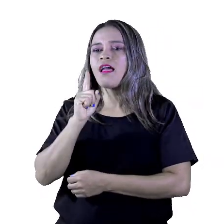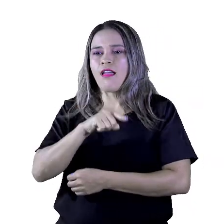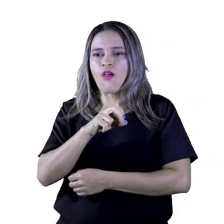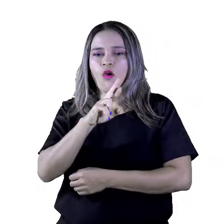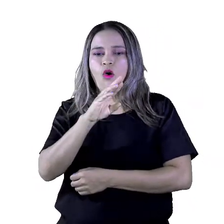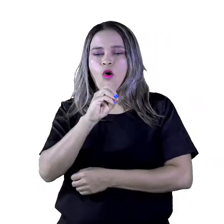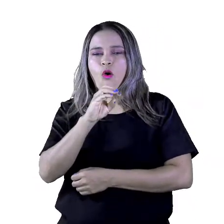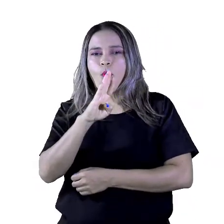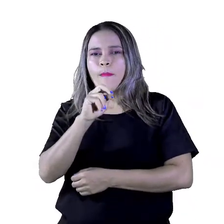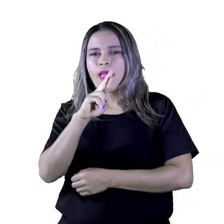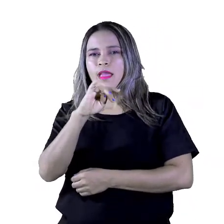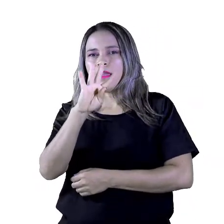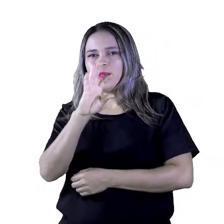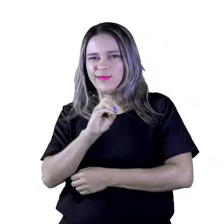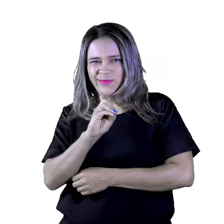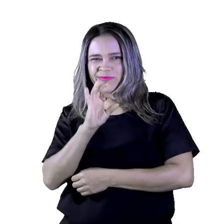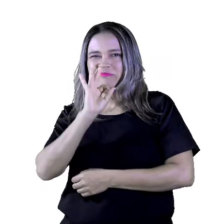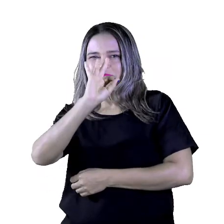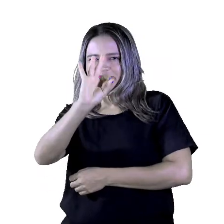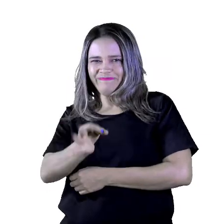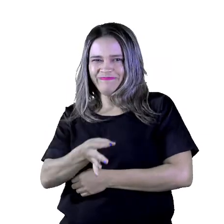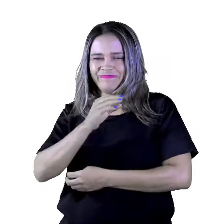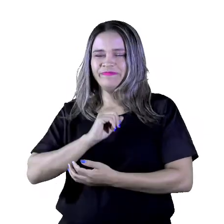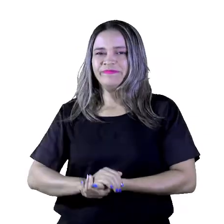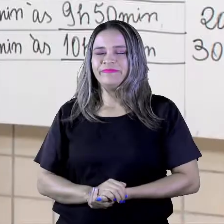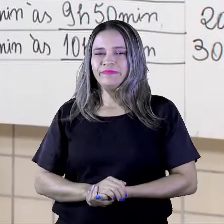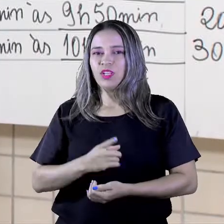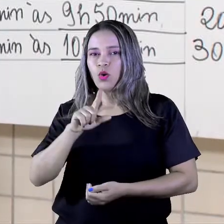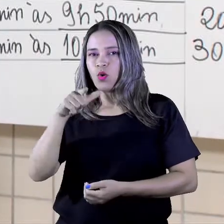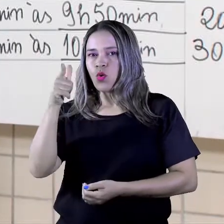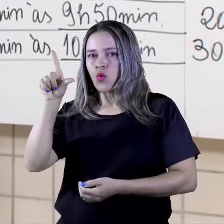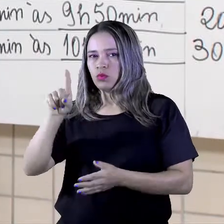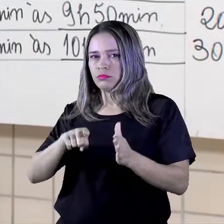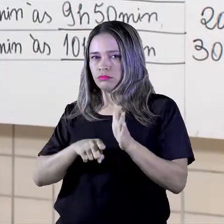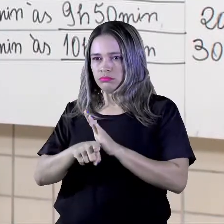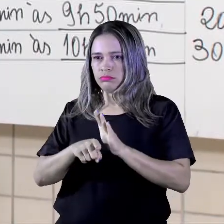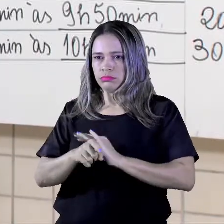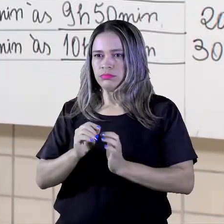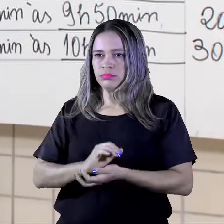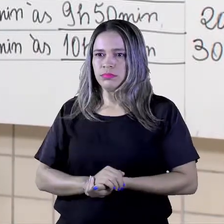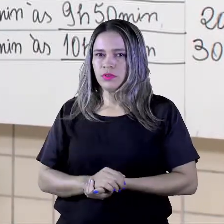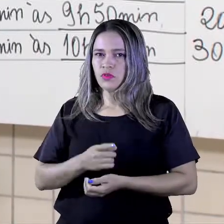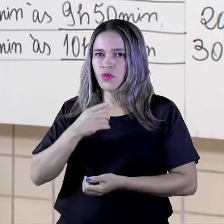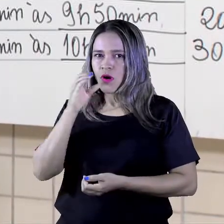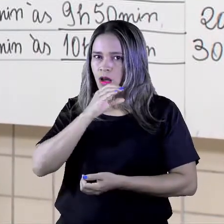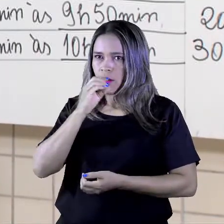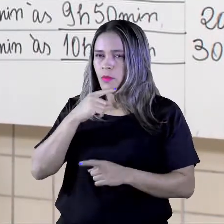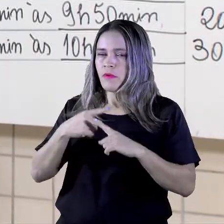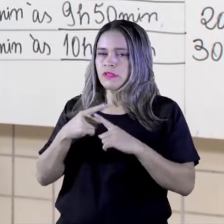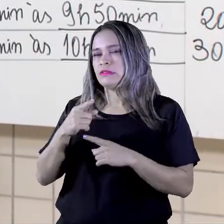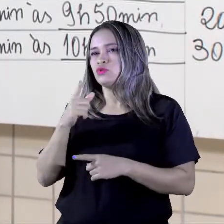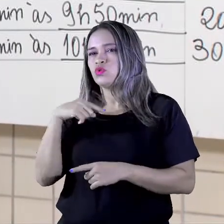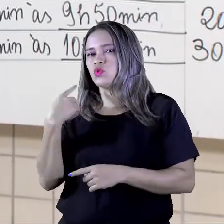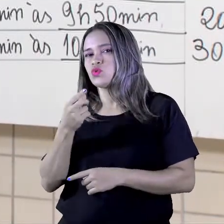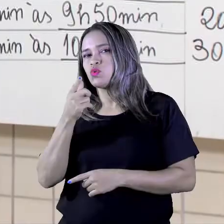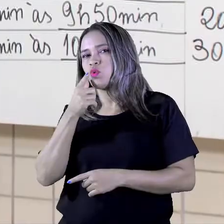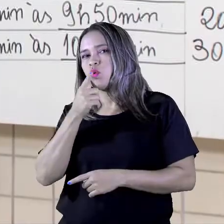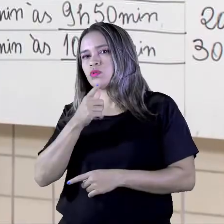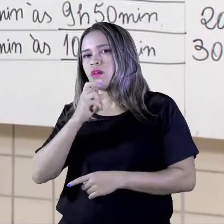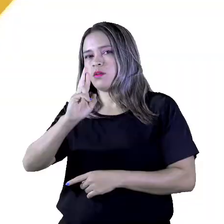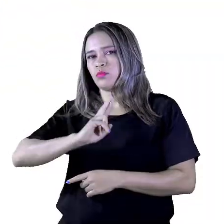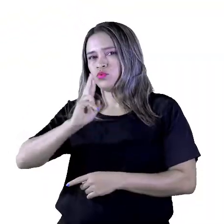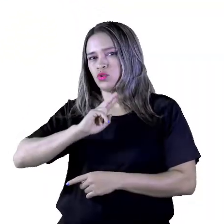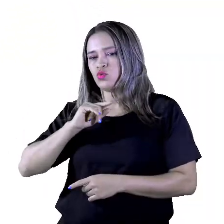Roberto. Exatamente. Vamos para uma próxima pergunta? Estou andando rápido para ver se a gente consegue responder todas as